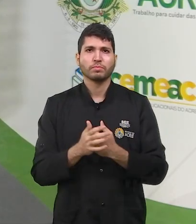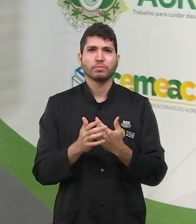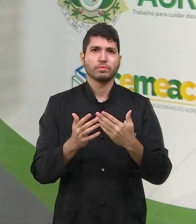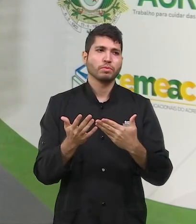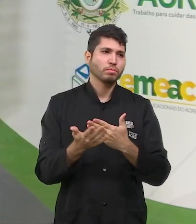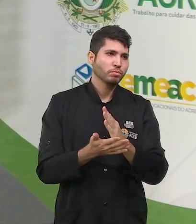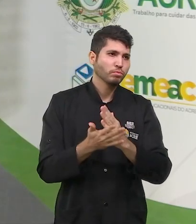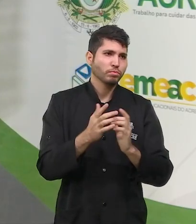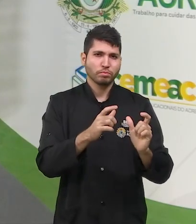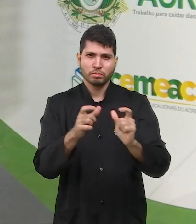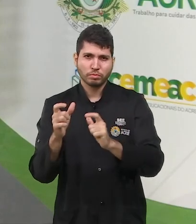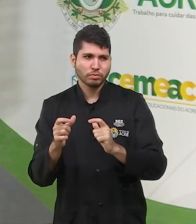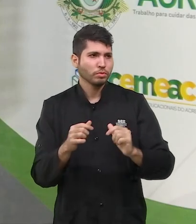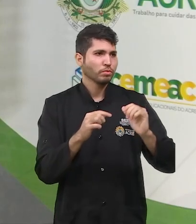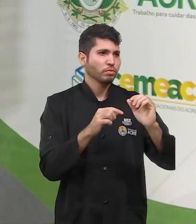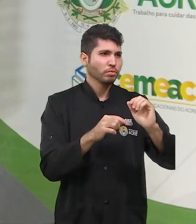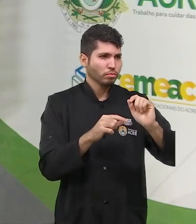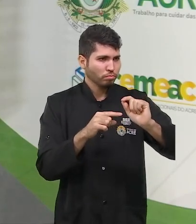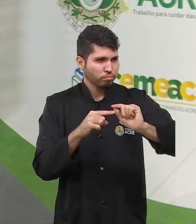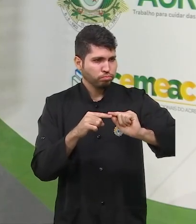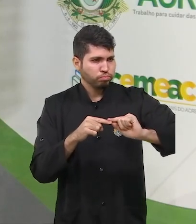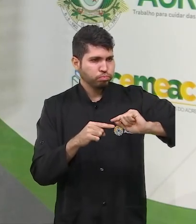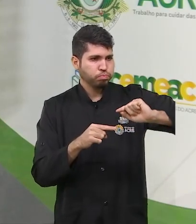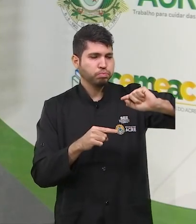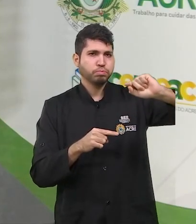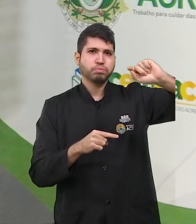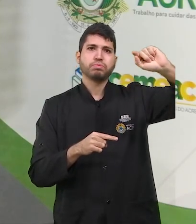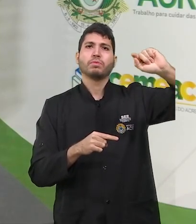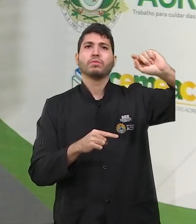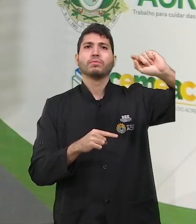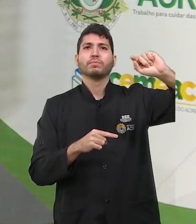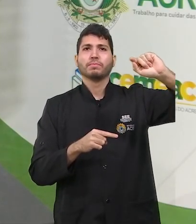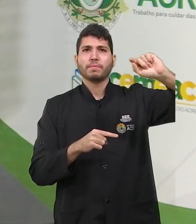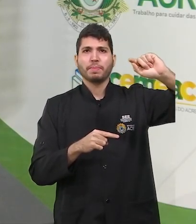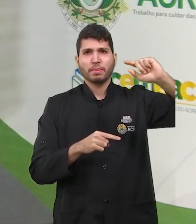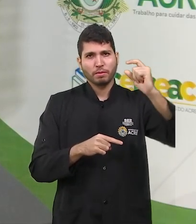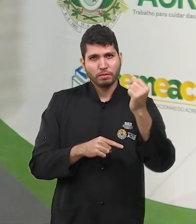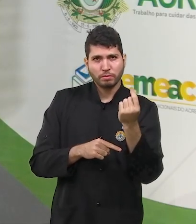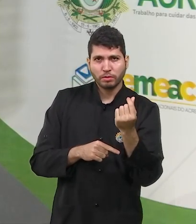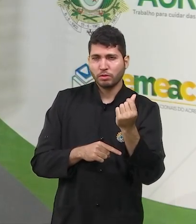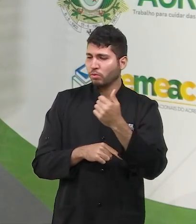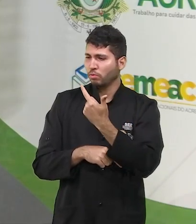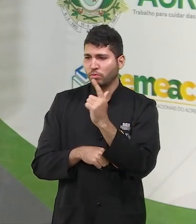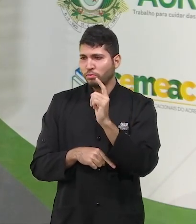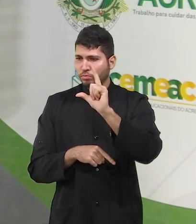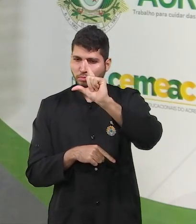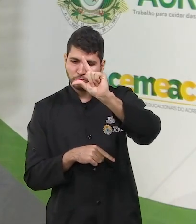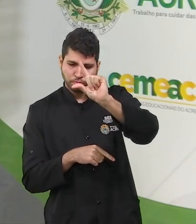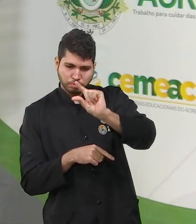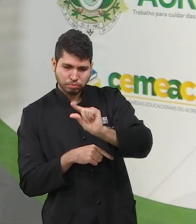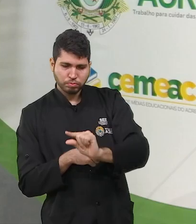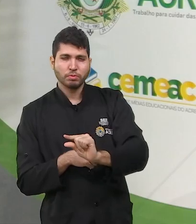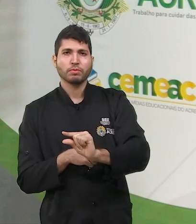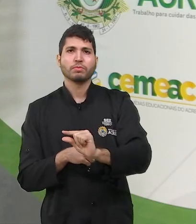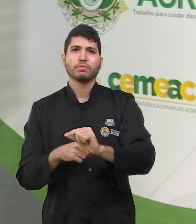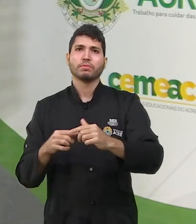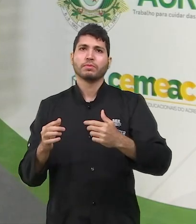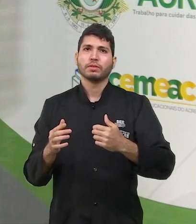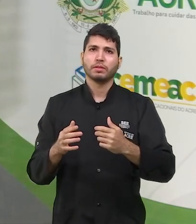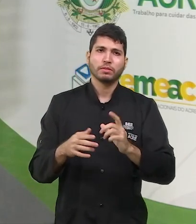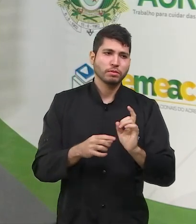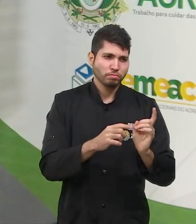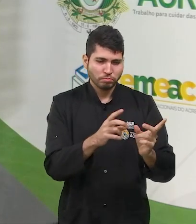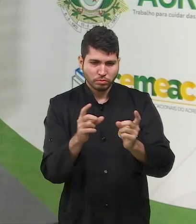cresce, ao mesmo tempo em que os países se desenvolvem, ao mesmo tempo que ocorre essa troca de